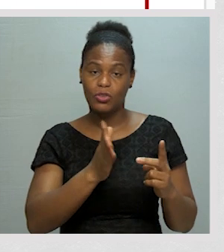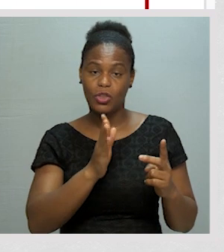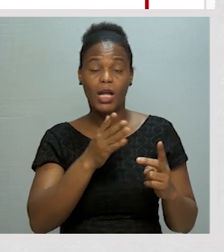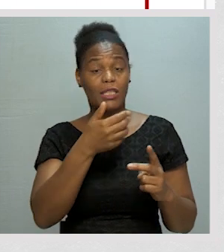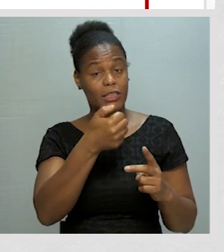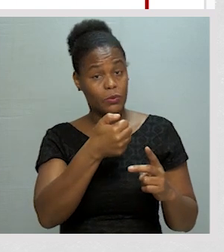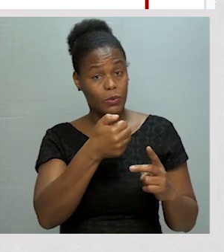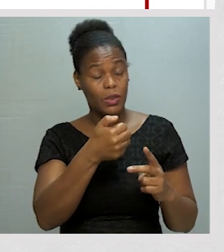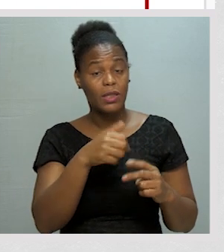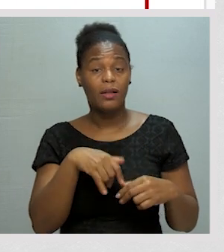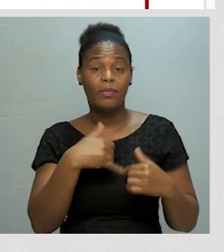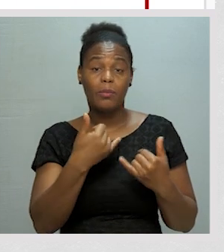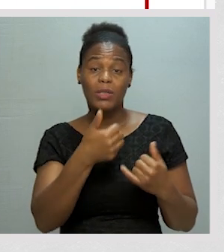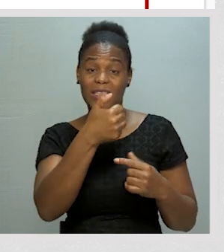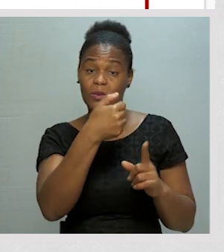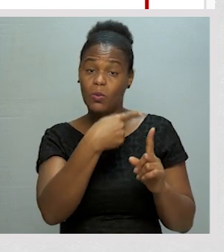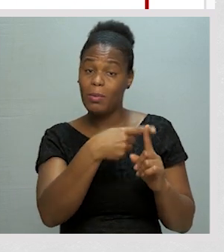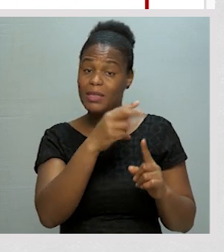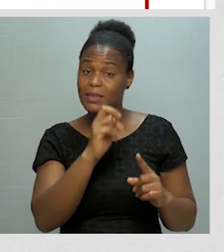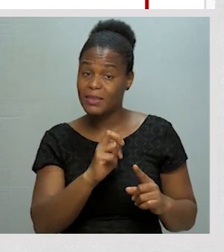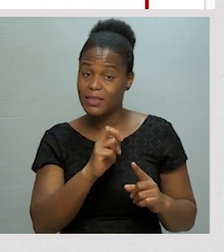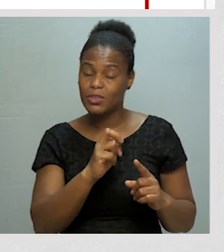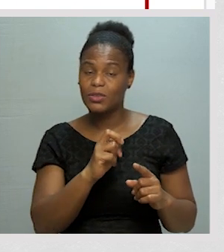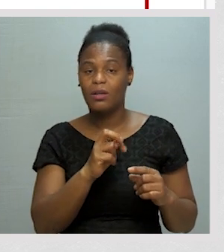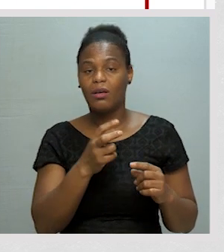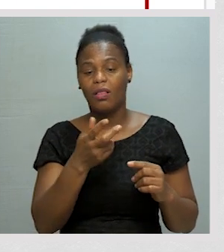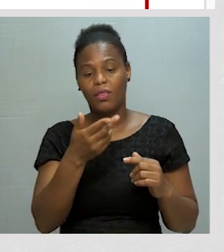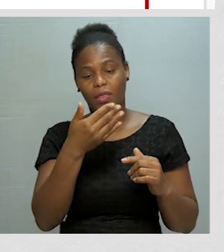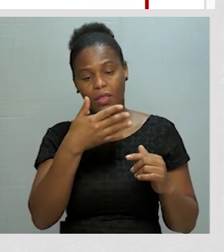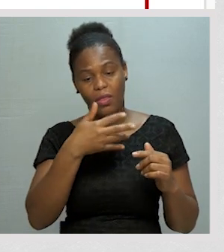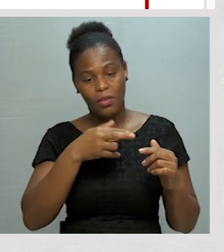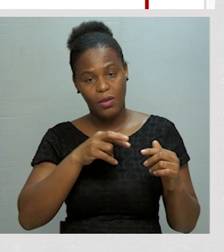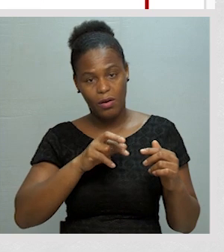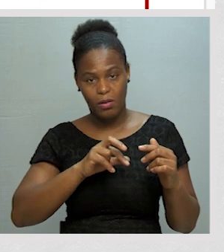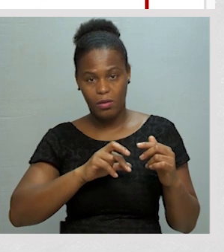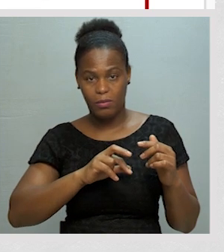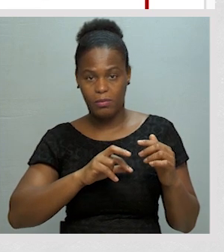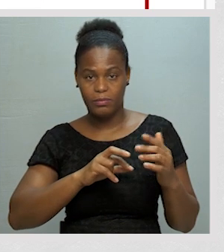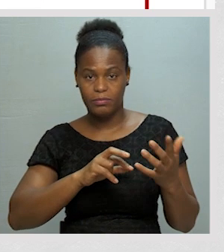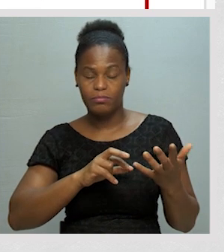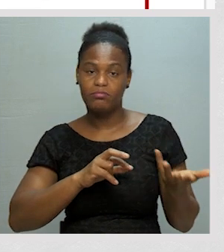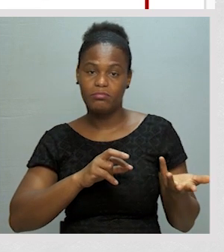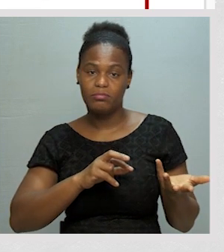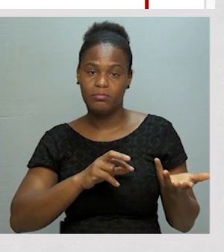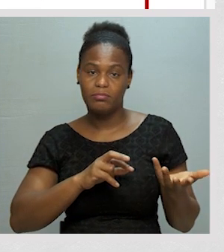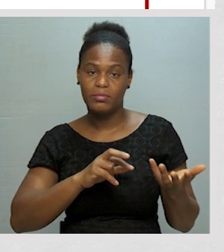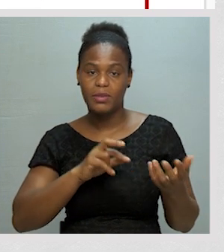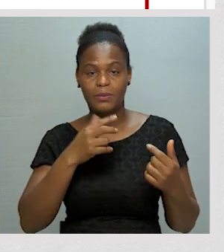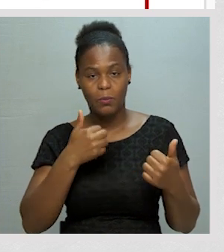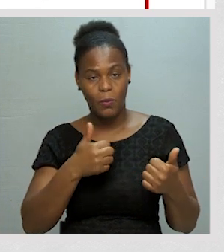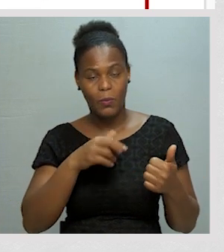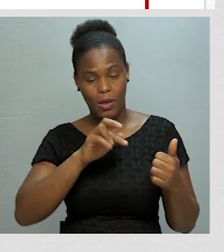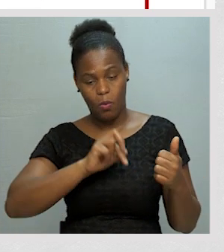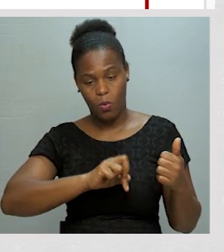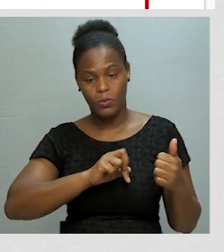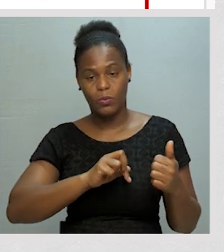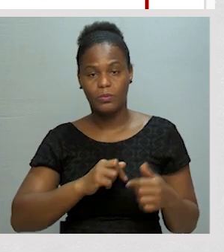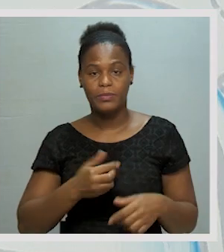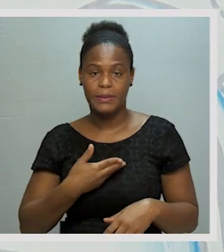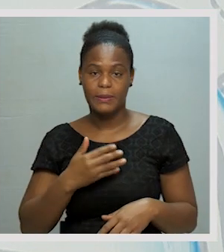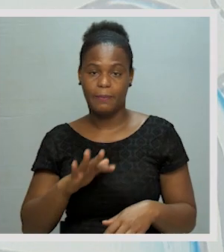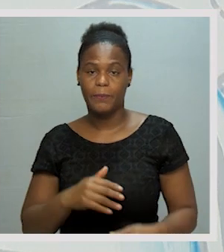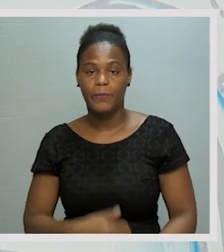uma dezena e vamos adicionar essa uma dezena a 4 e a 3. E totalizando o